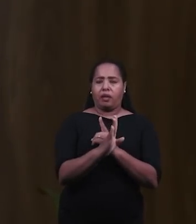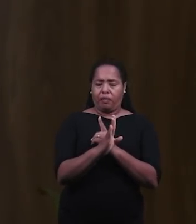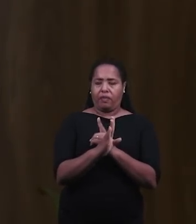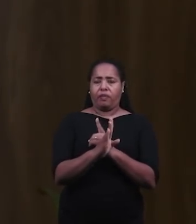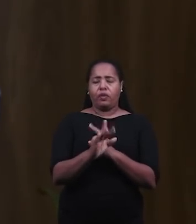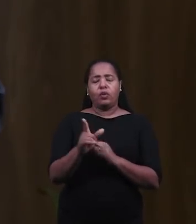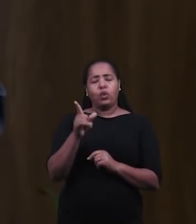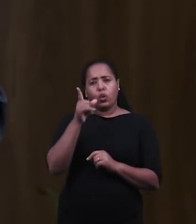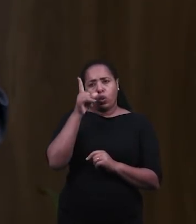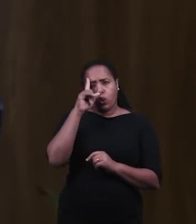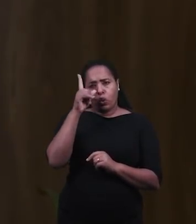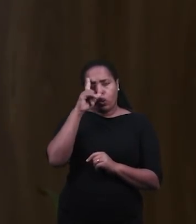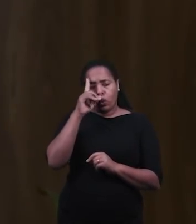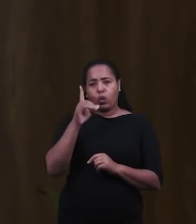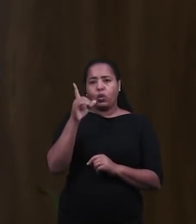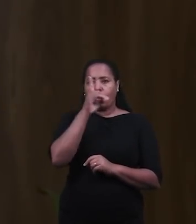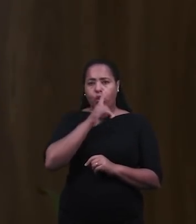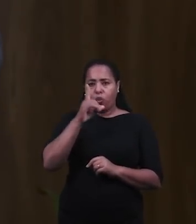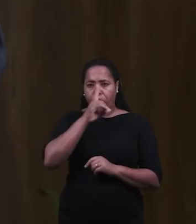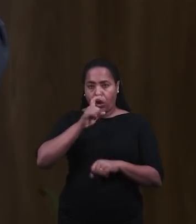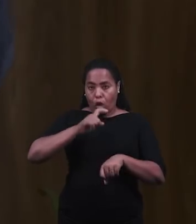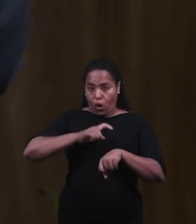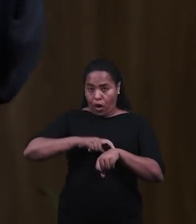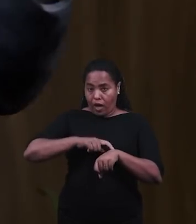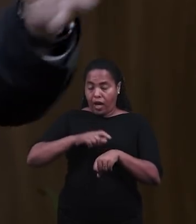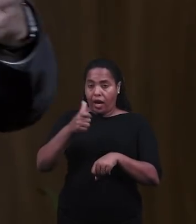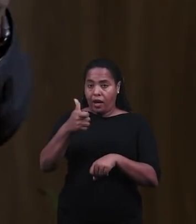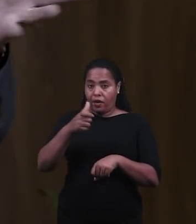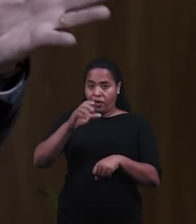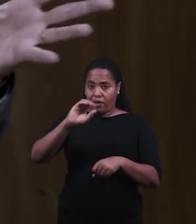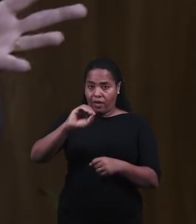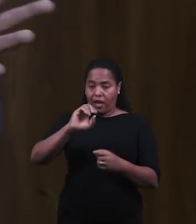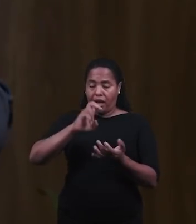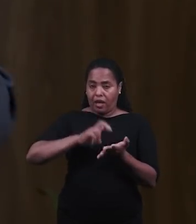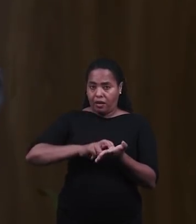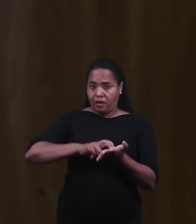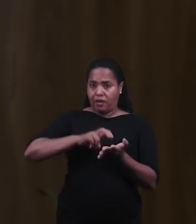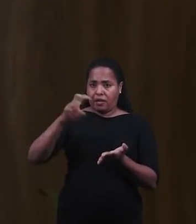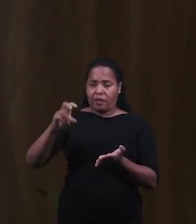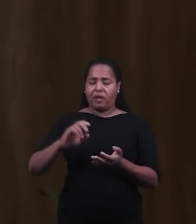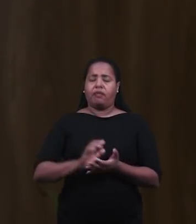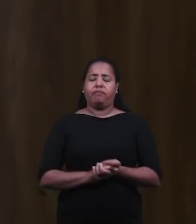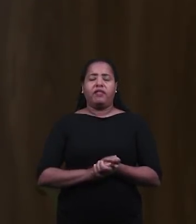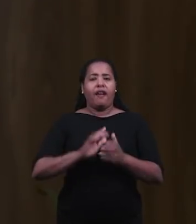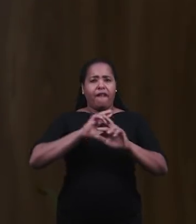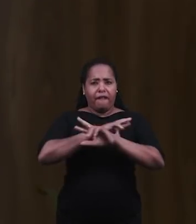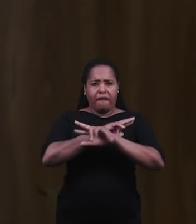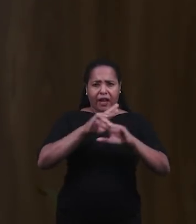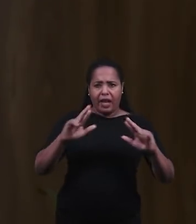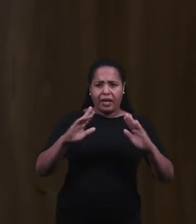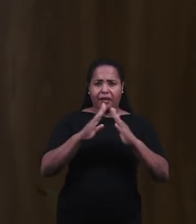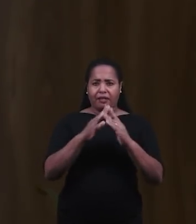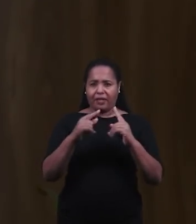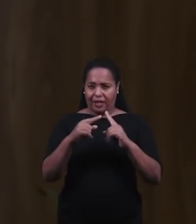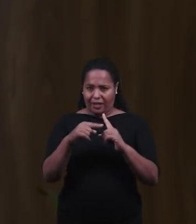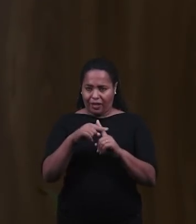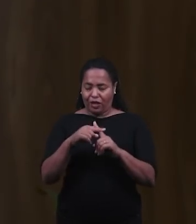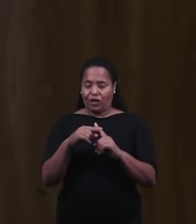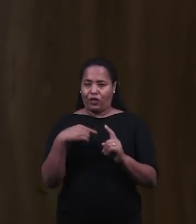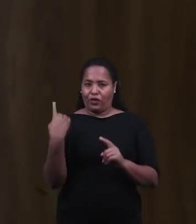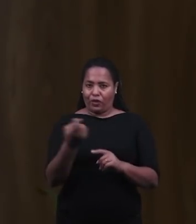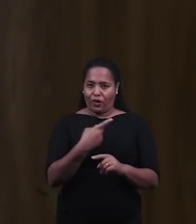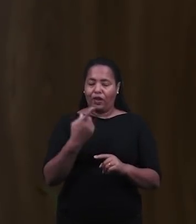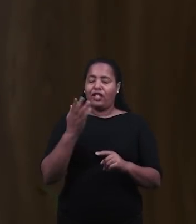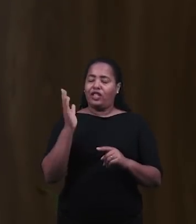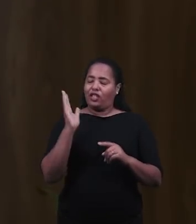os domingos às 10 horas da manhã, em muitos dos nossos templos que já estão voltando presencialmente